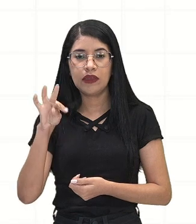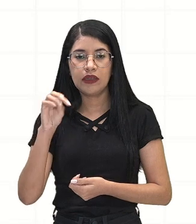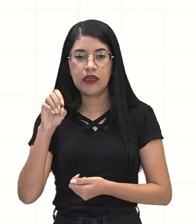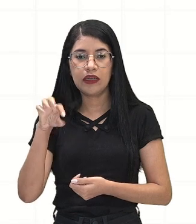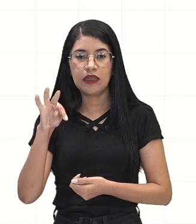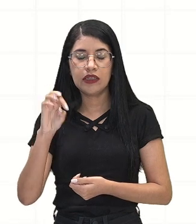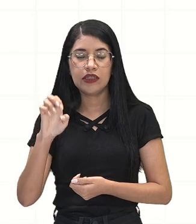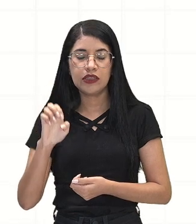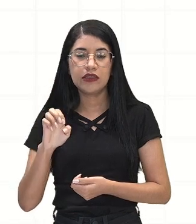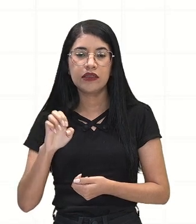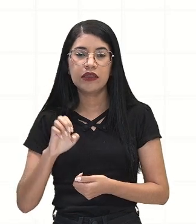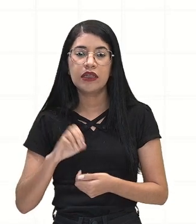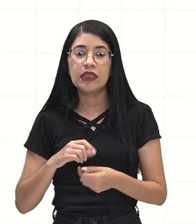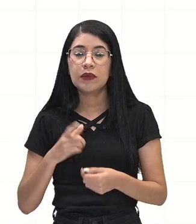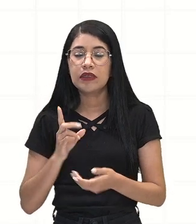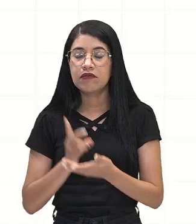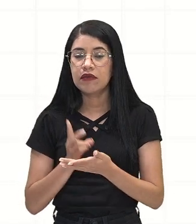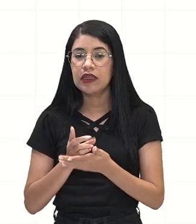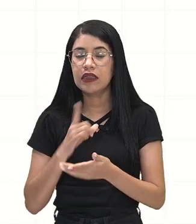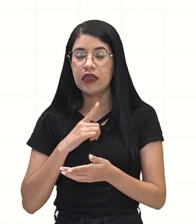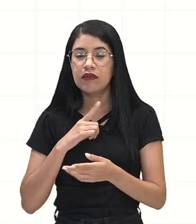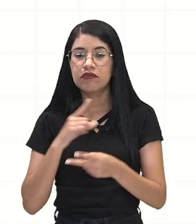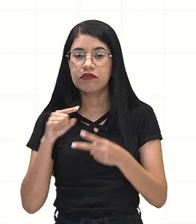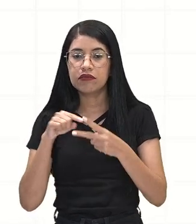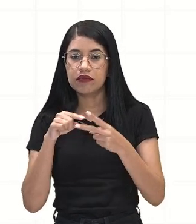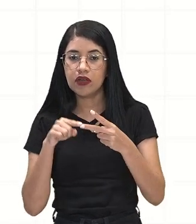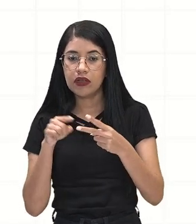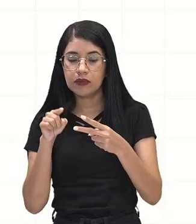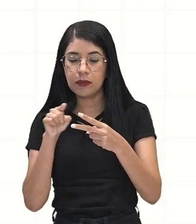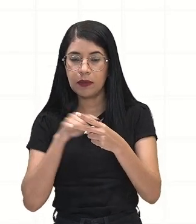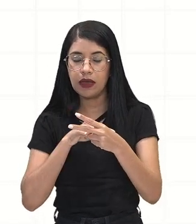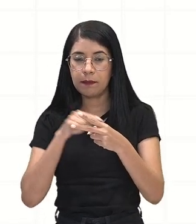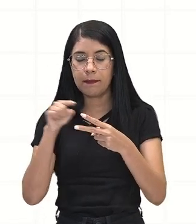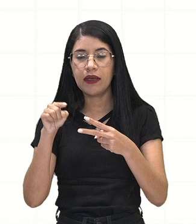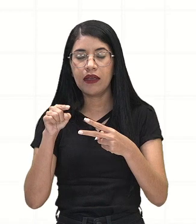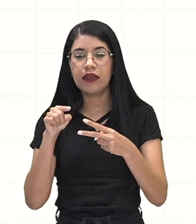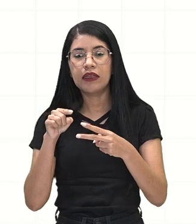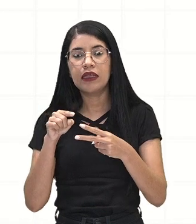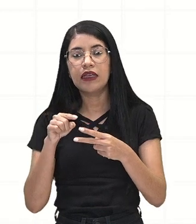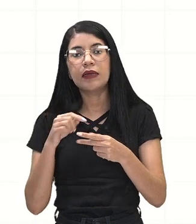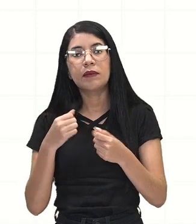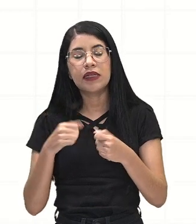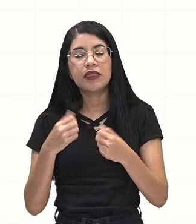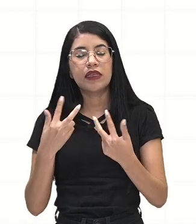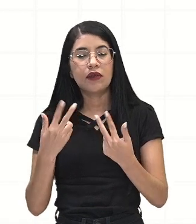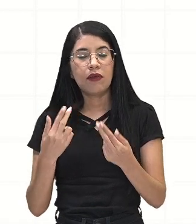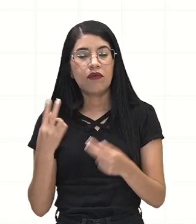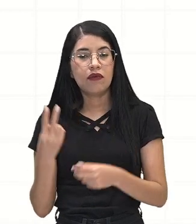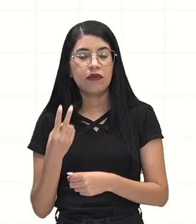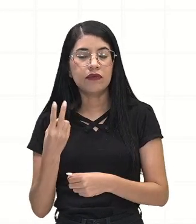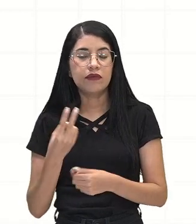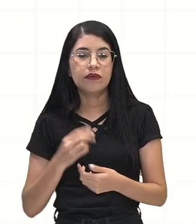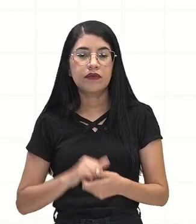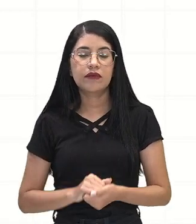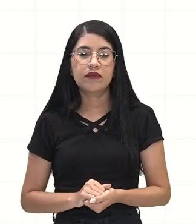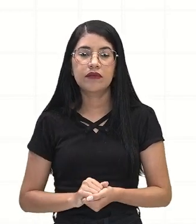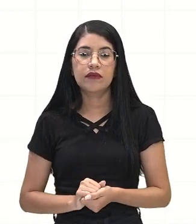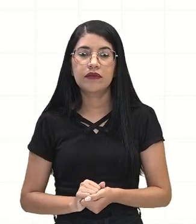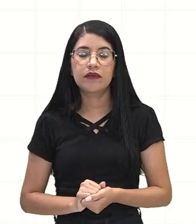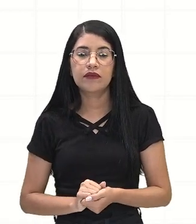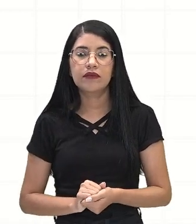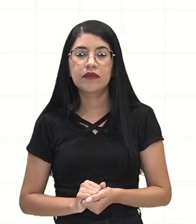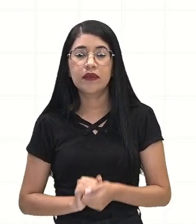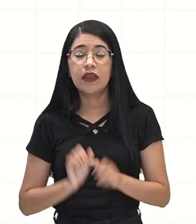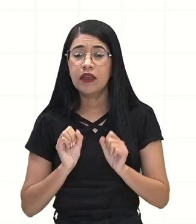que toda vez que eu tenho dois ângulos opostos pelo vértice, eles devem ser iguais. E aqui, ó, eu poderia